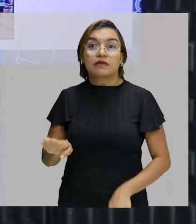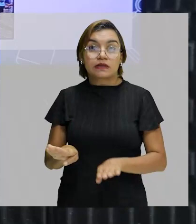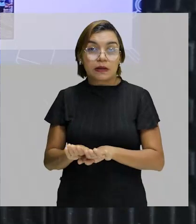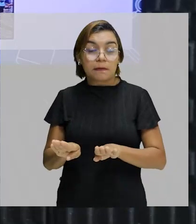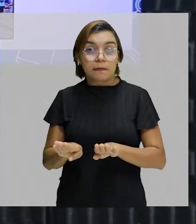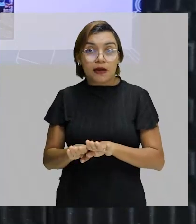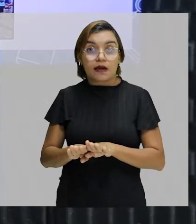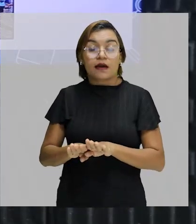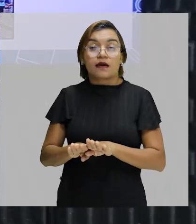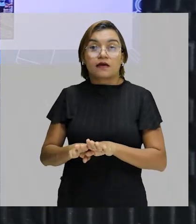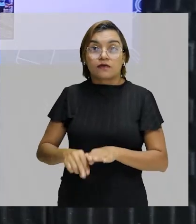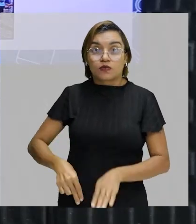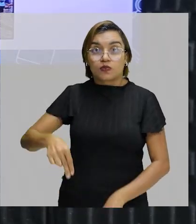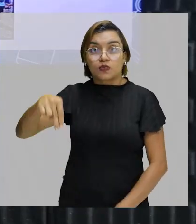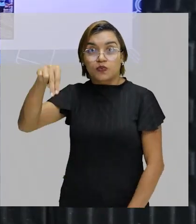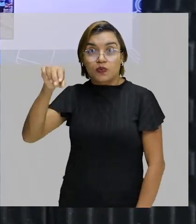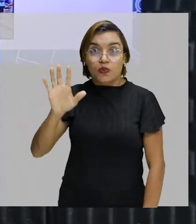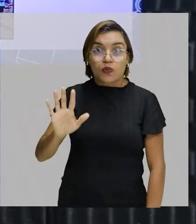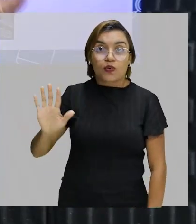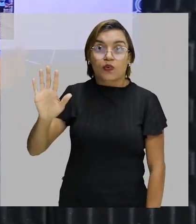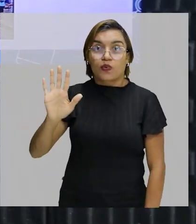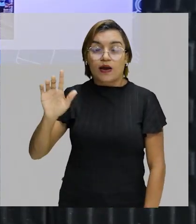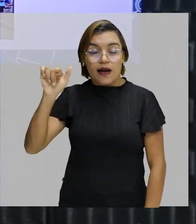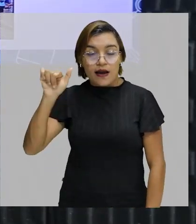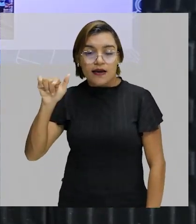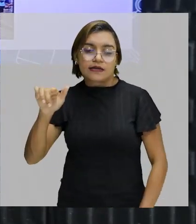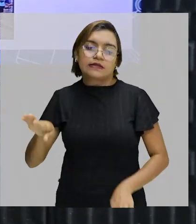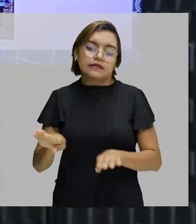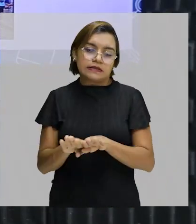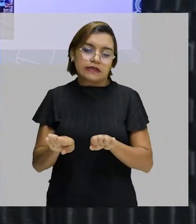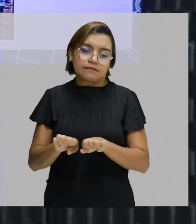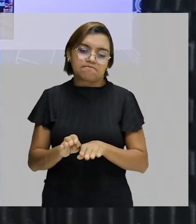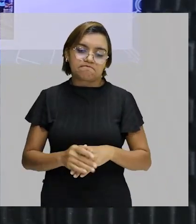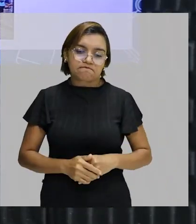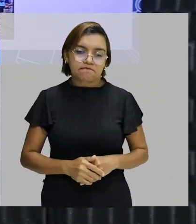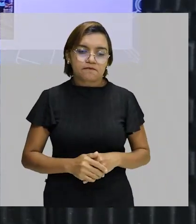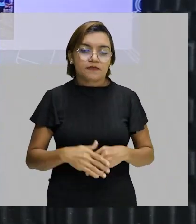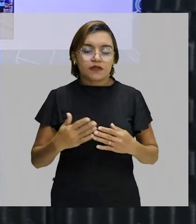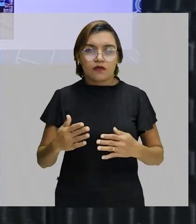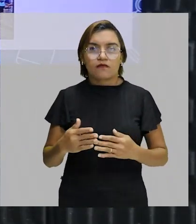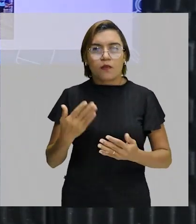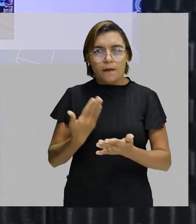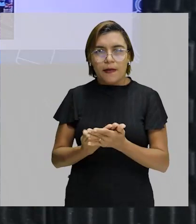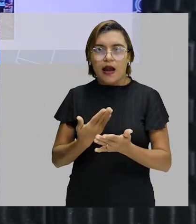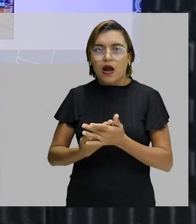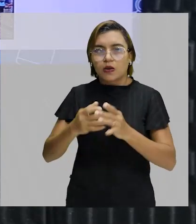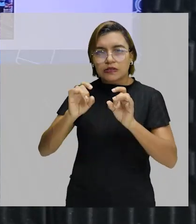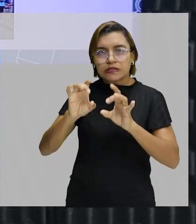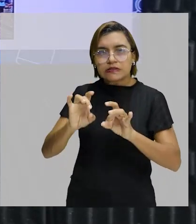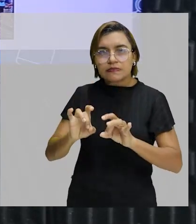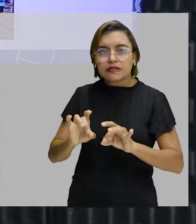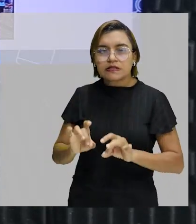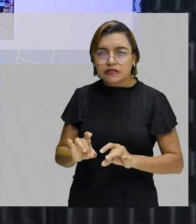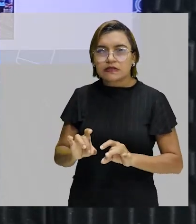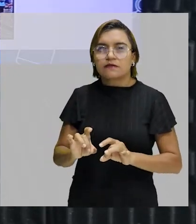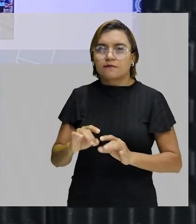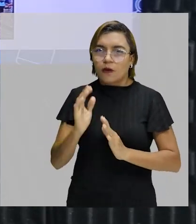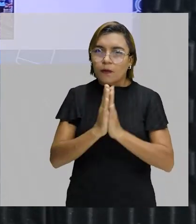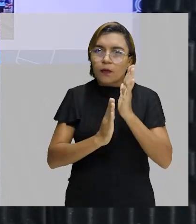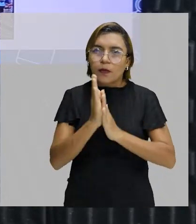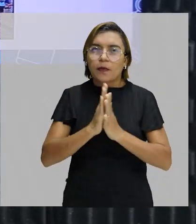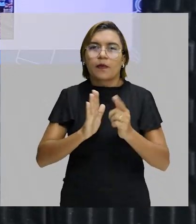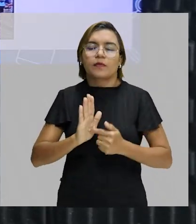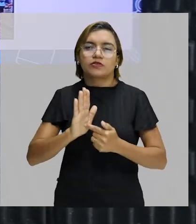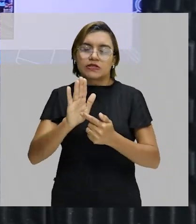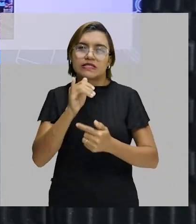e Nordeste. Vou ter uma aula específica de Bumba Meu Boi para vocês. Vou trazer todos os sotaques, porque geralmente a gente conhece aquele boi